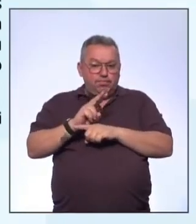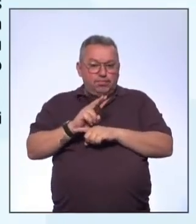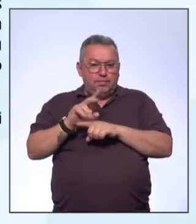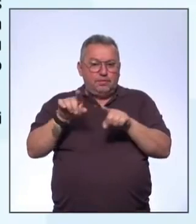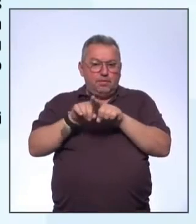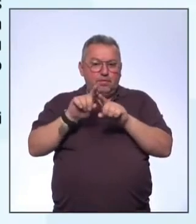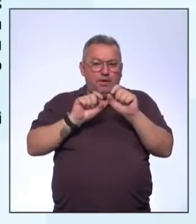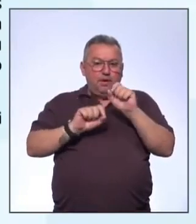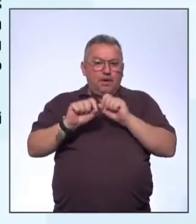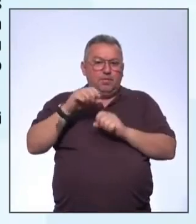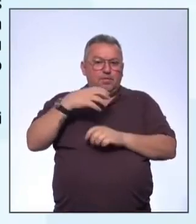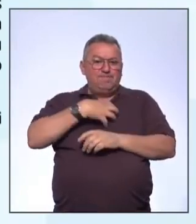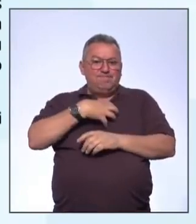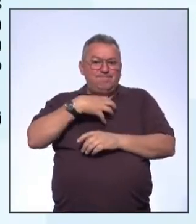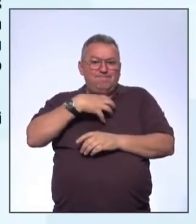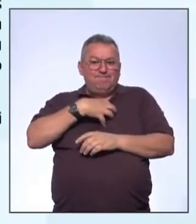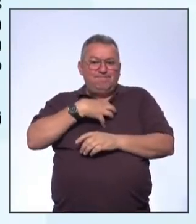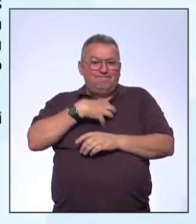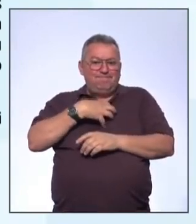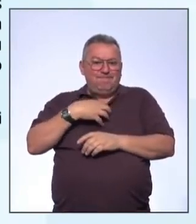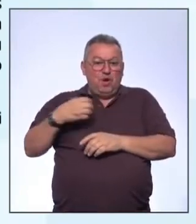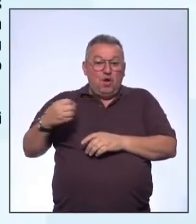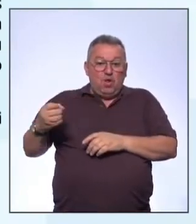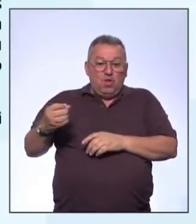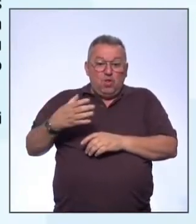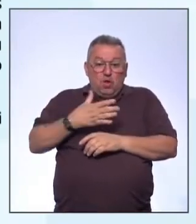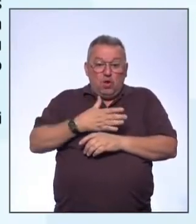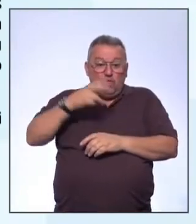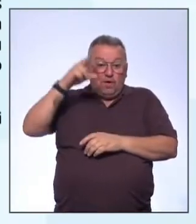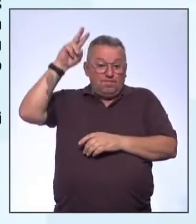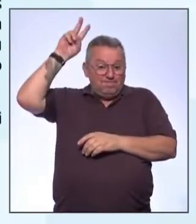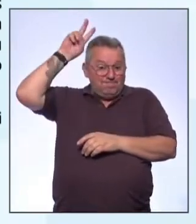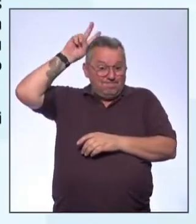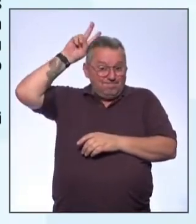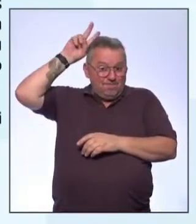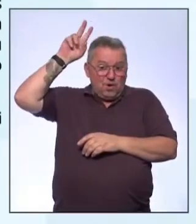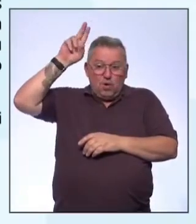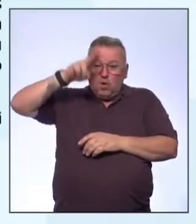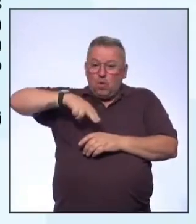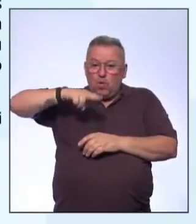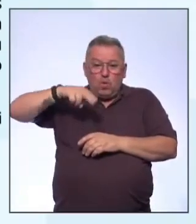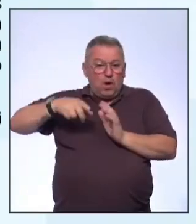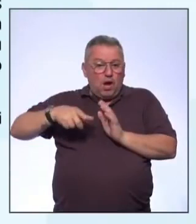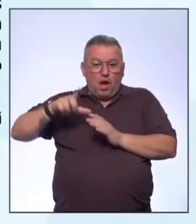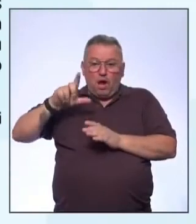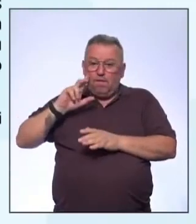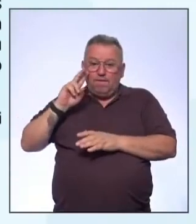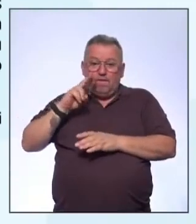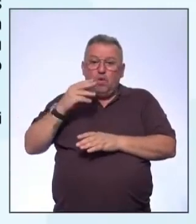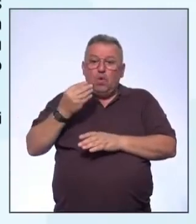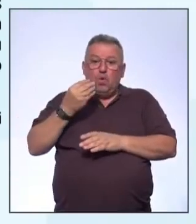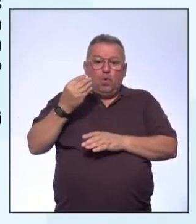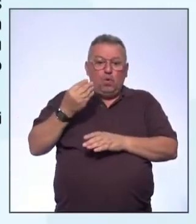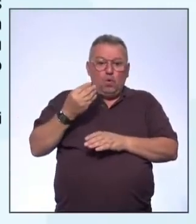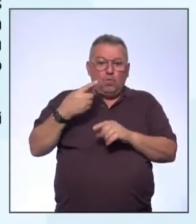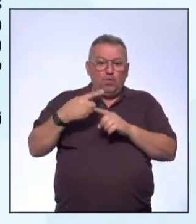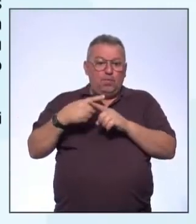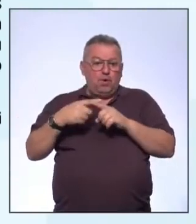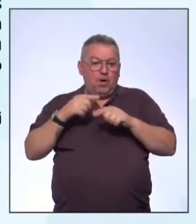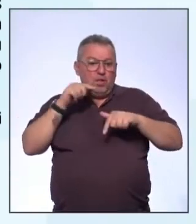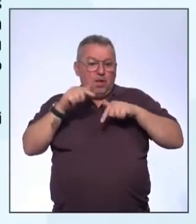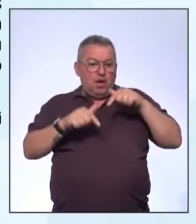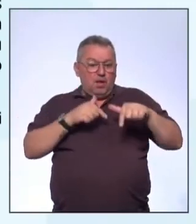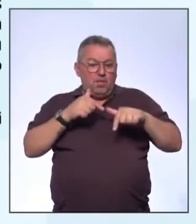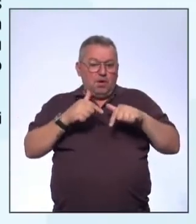Isso era uma situação nova, que os indígenas nunca haviam concebido, pois seu trabalho